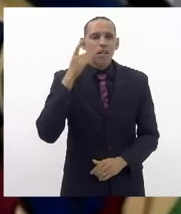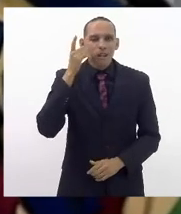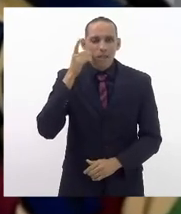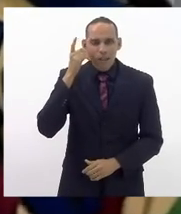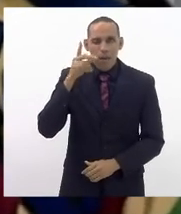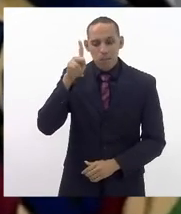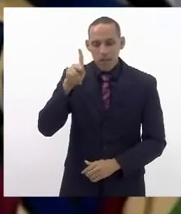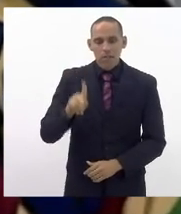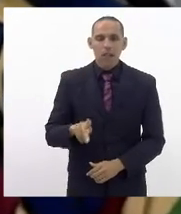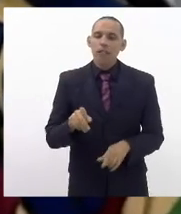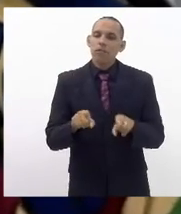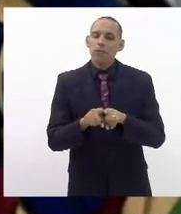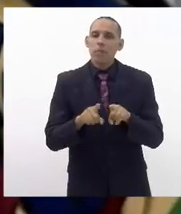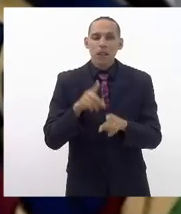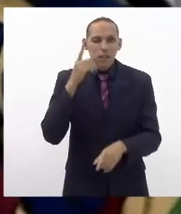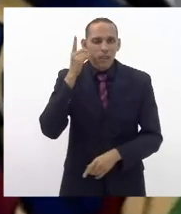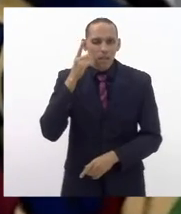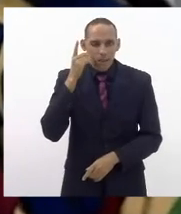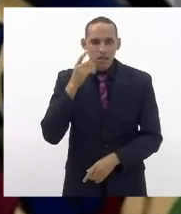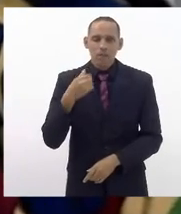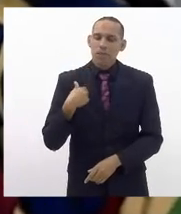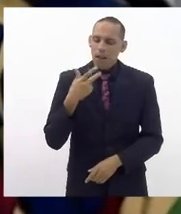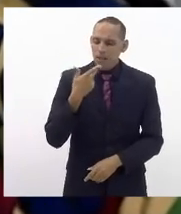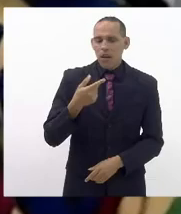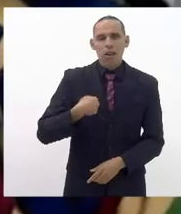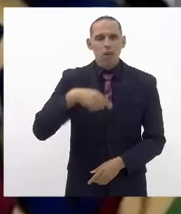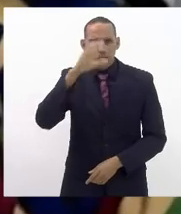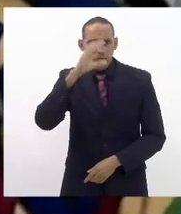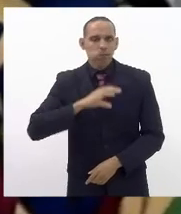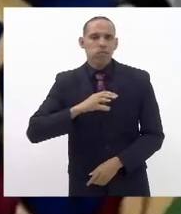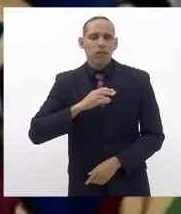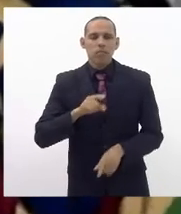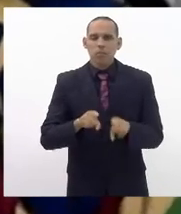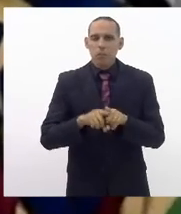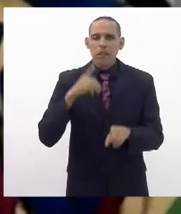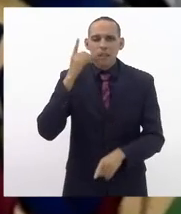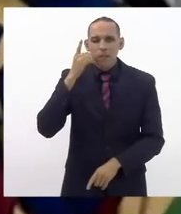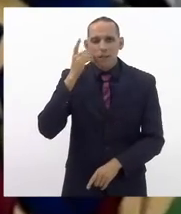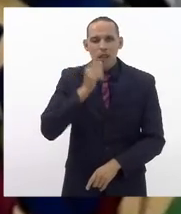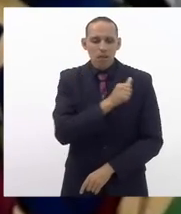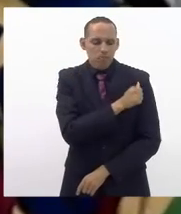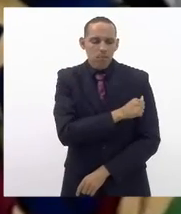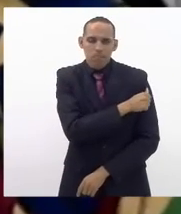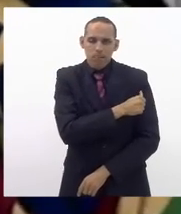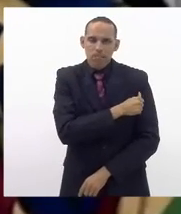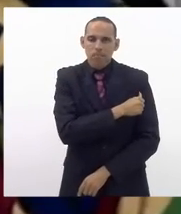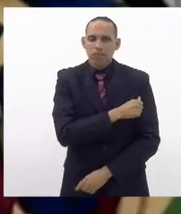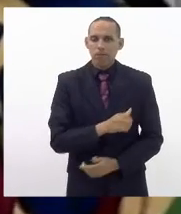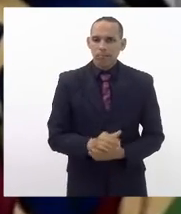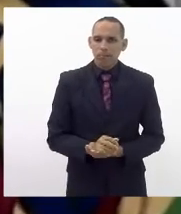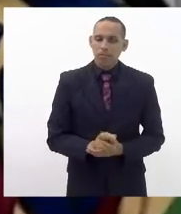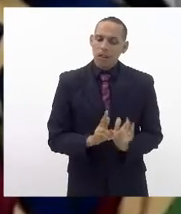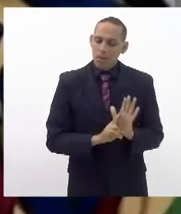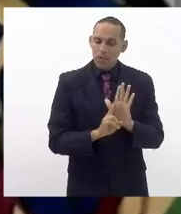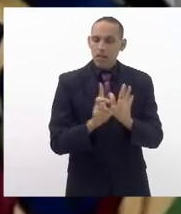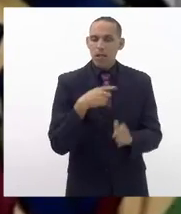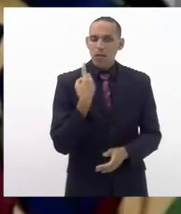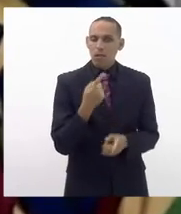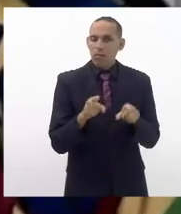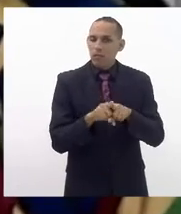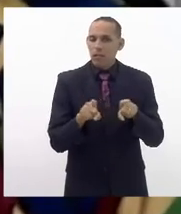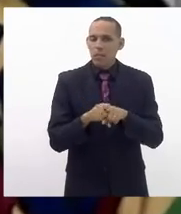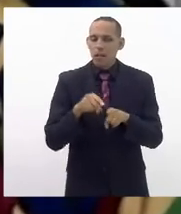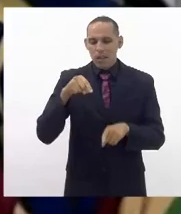tão bem, e da própria deputada, falo eu como cidadã também, né, da própria deputada enfermeira Rejane, que nos representa tão bem nessa